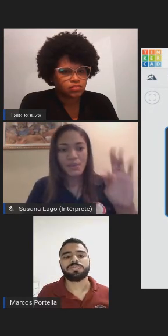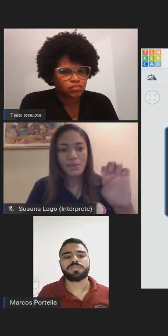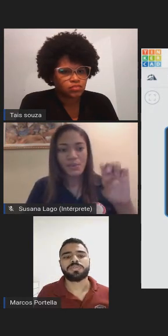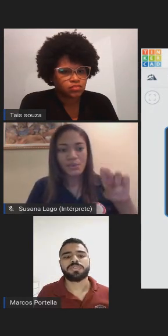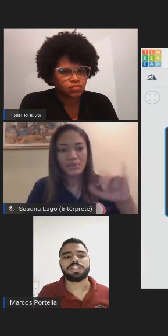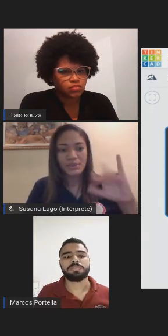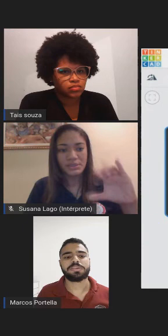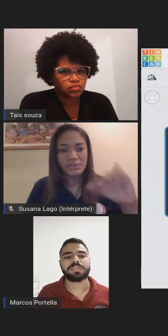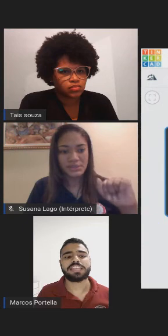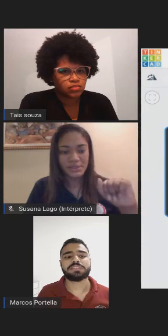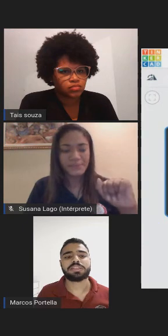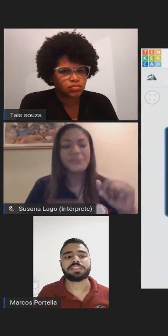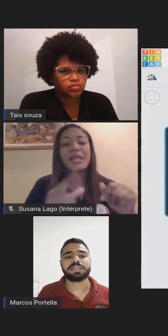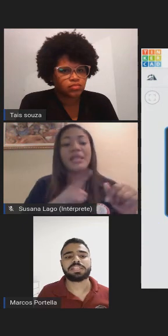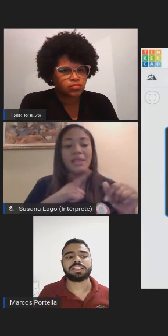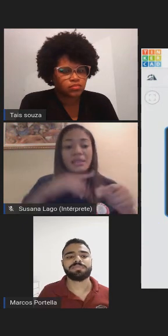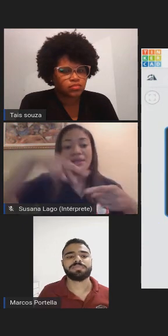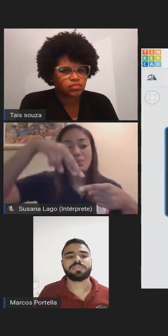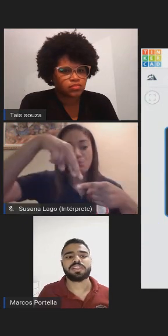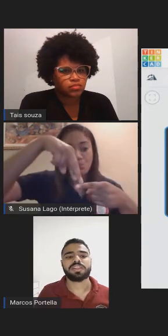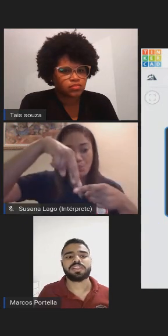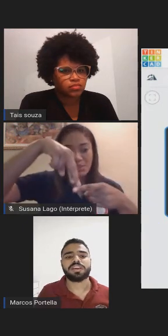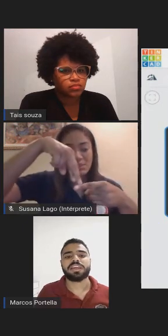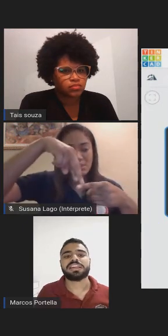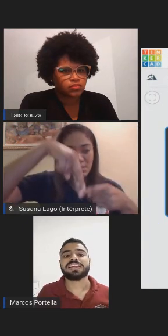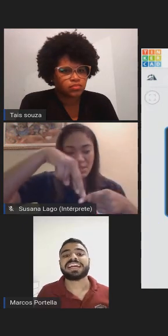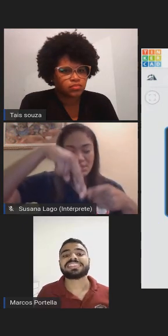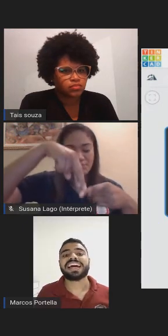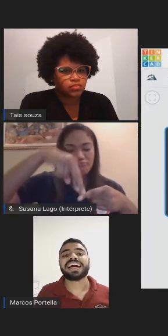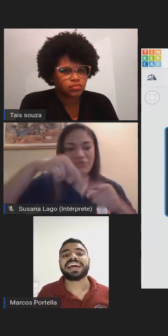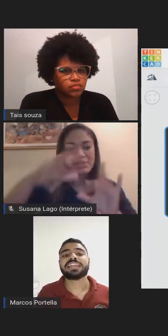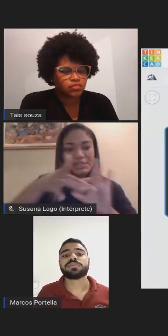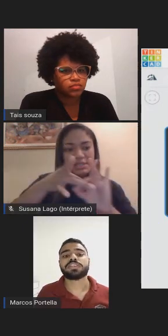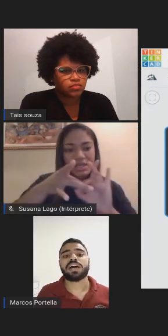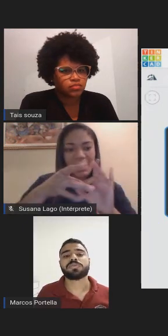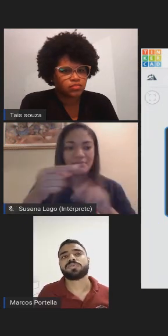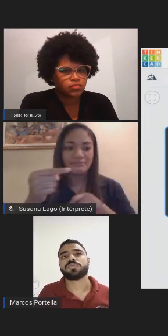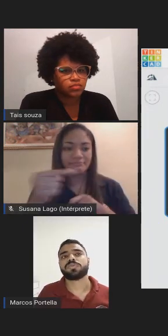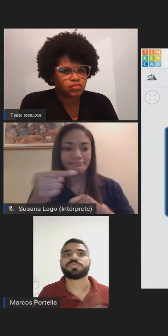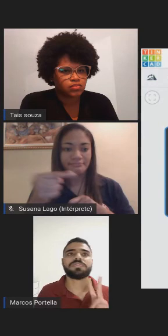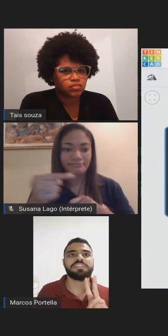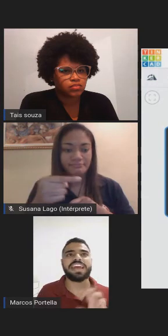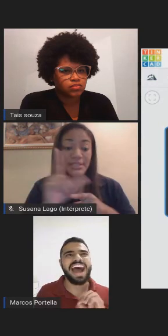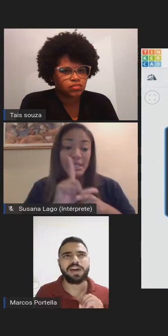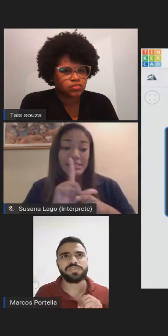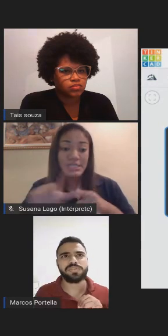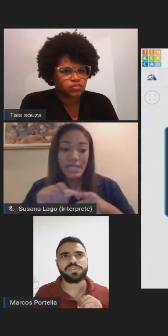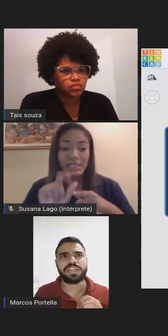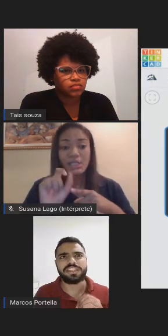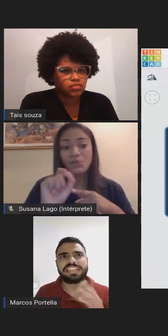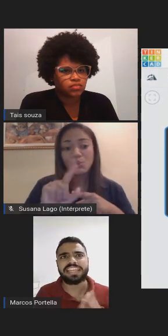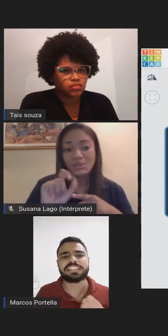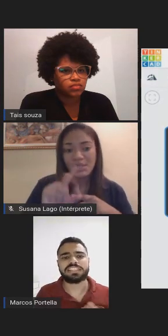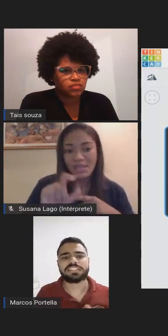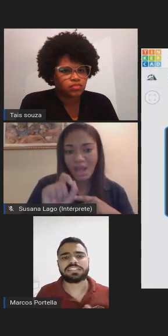resistor, que depois é com o negativo da bateria. E na saída do sinal, no V-out,